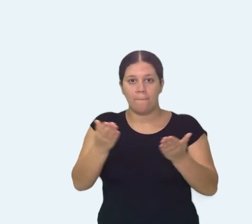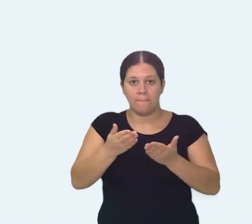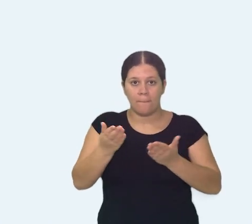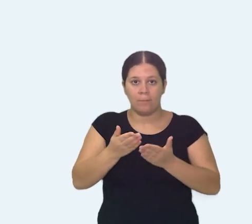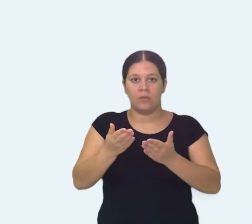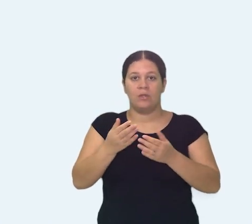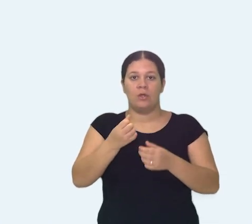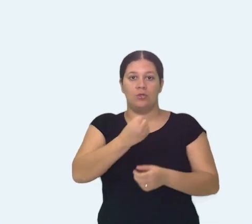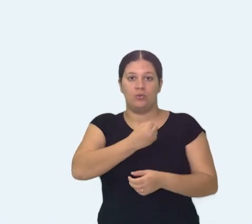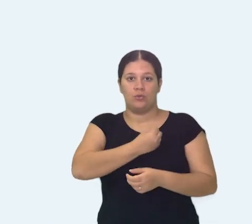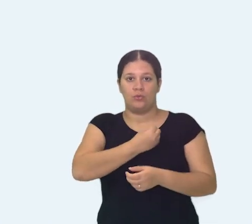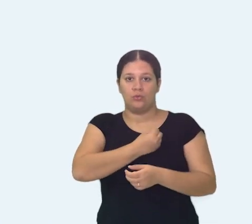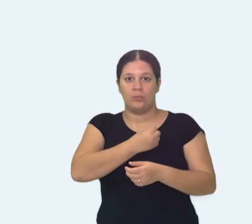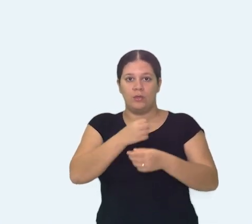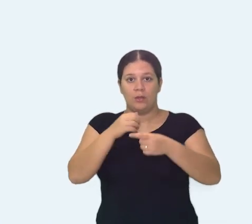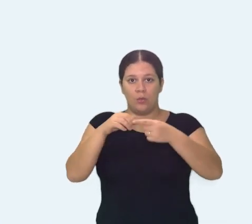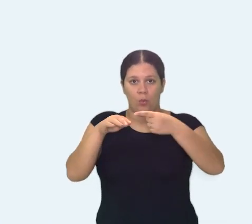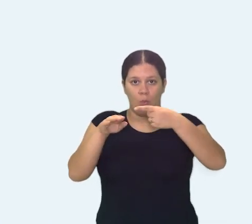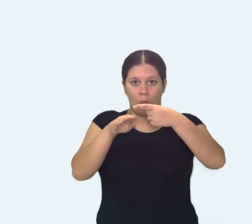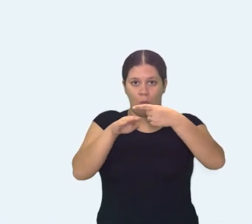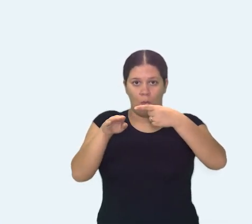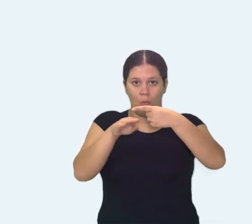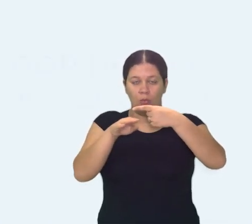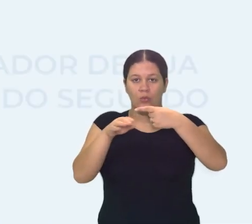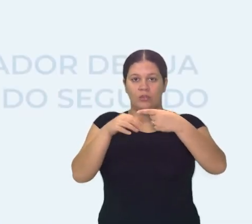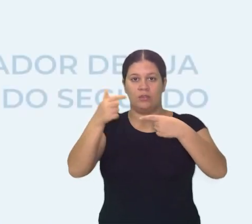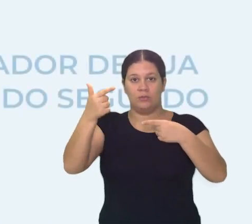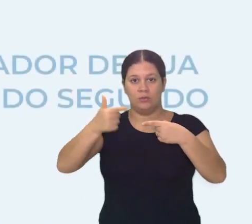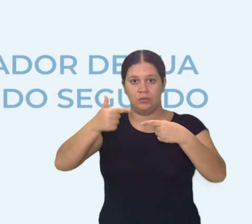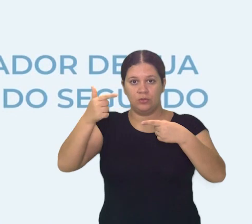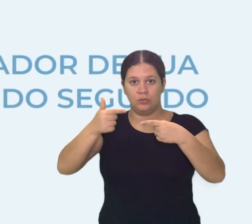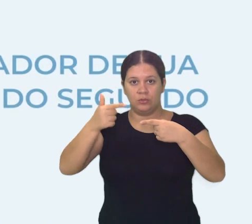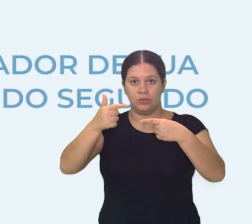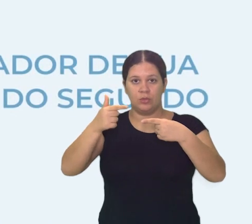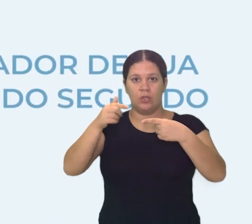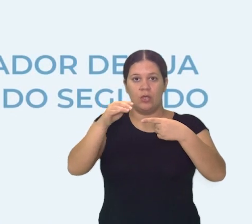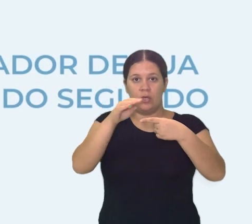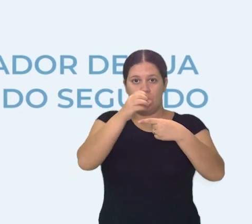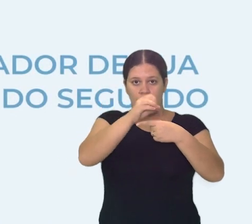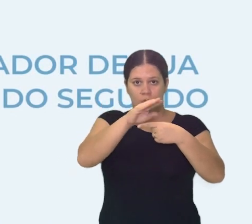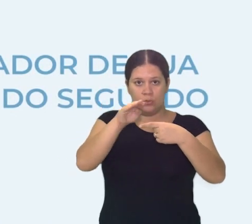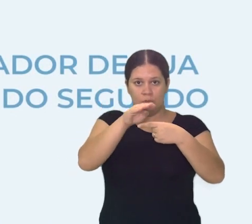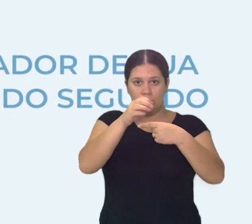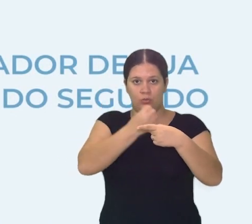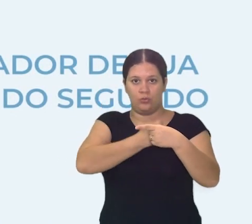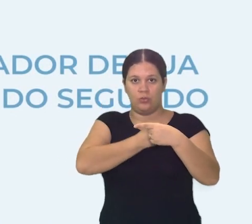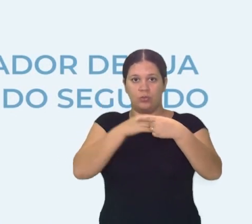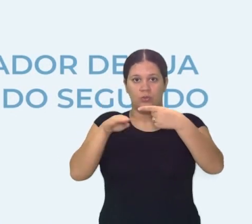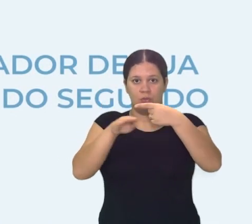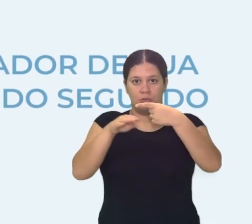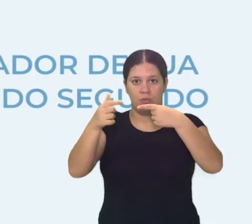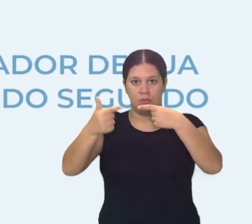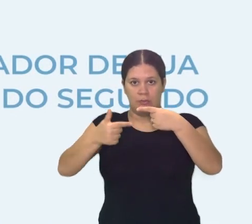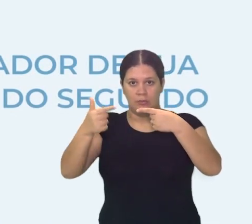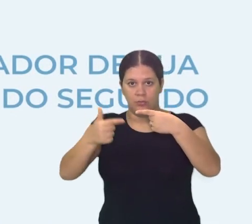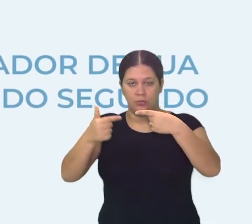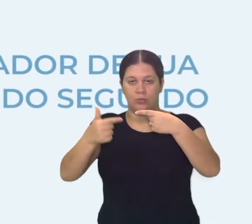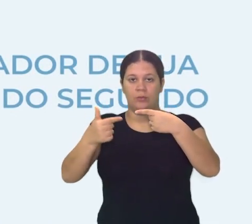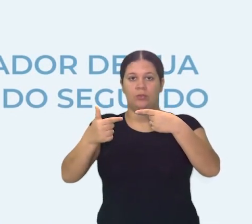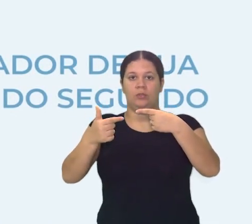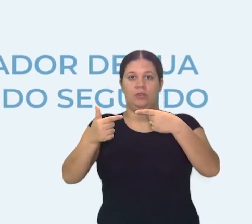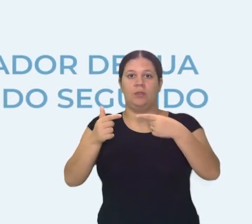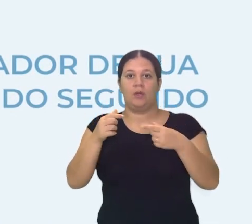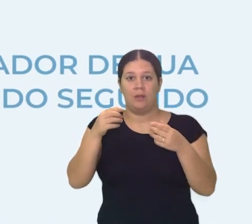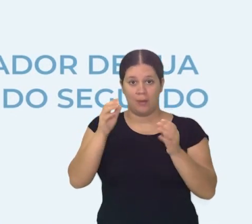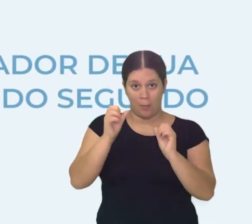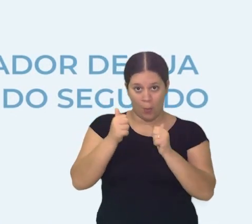do primeiro monte e será um numerador da sua fração. O segundo será o denominador de sua fração e deve ser